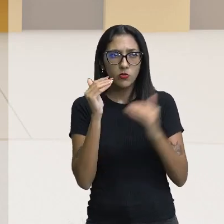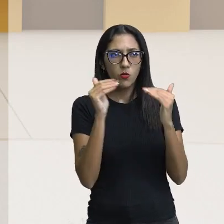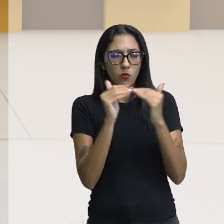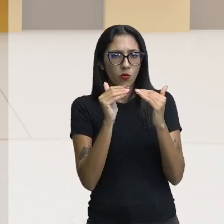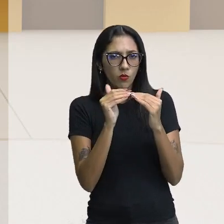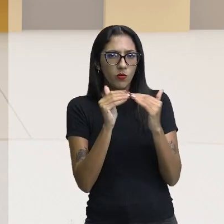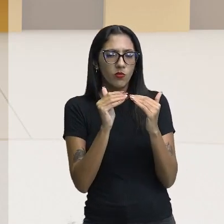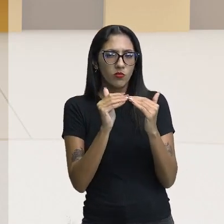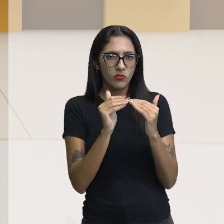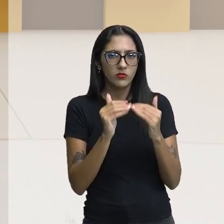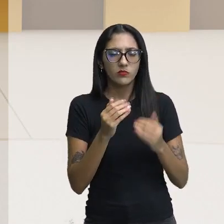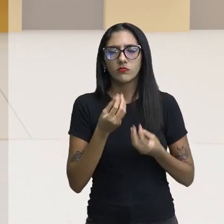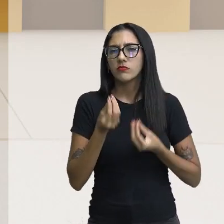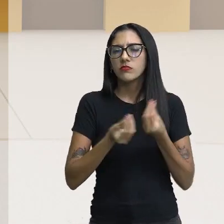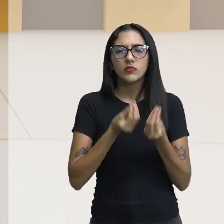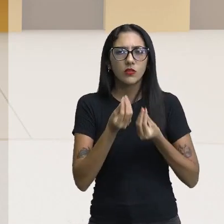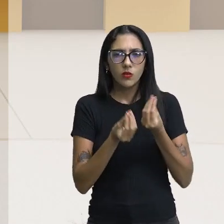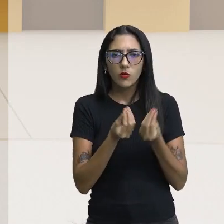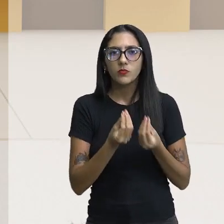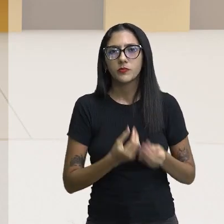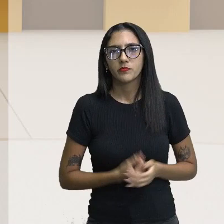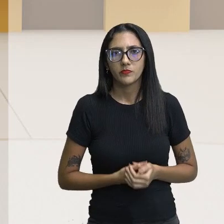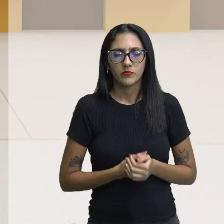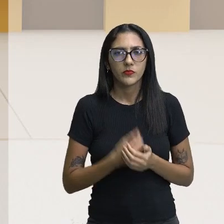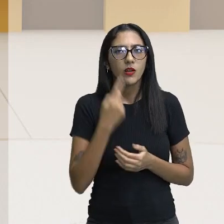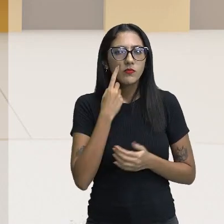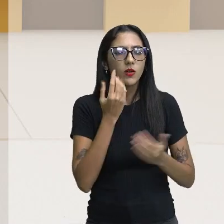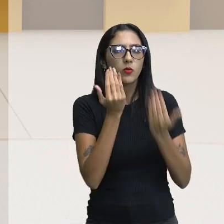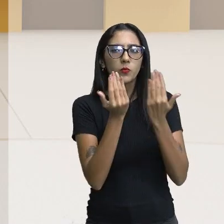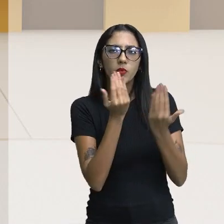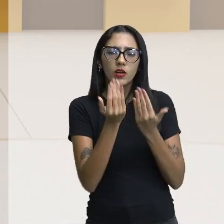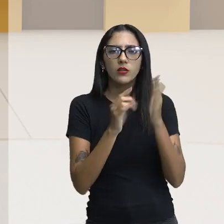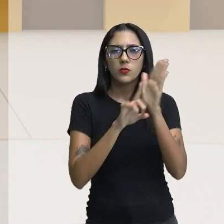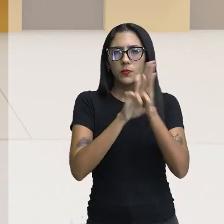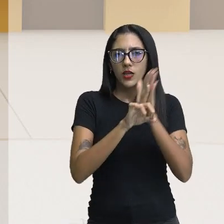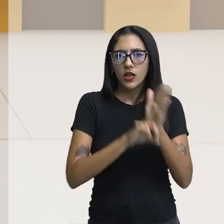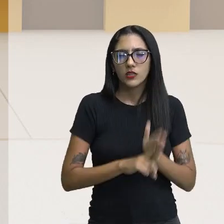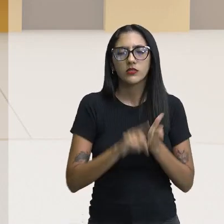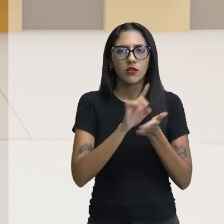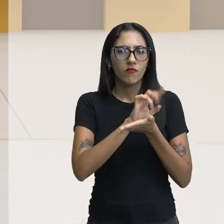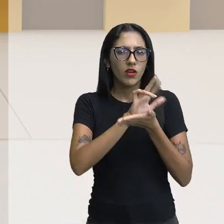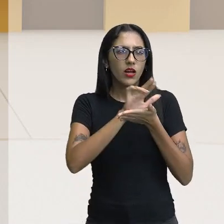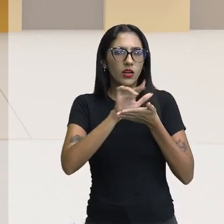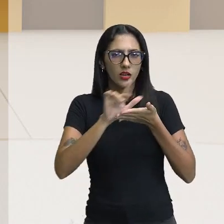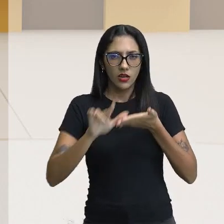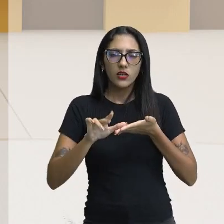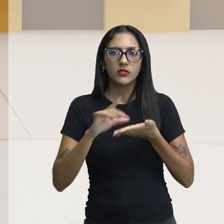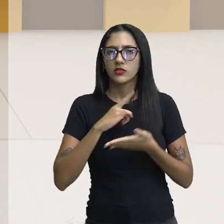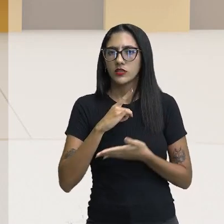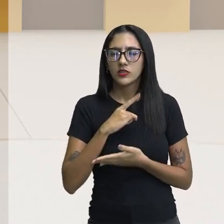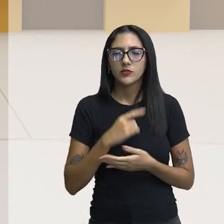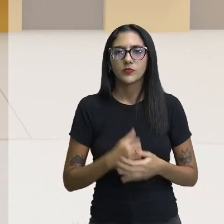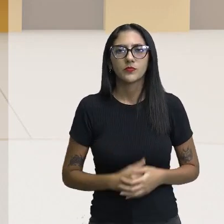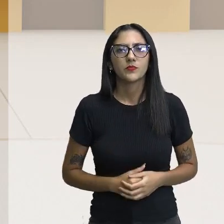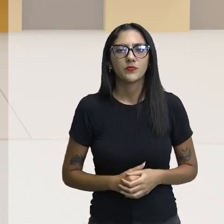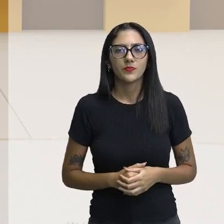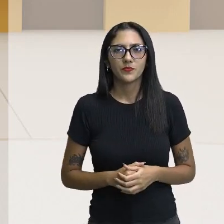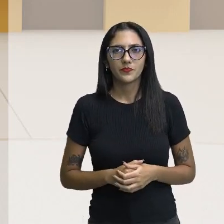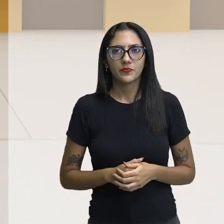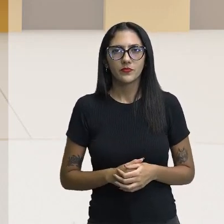sentido, como? Vendo as pesquisas que são trabalhadas e